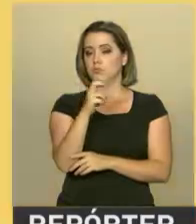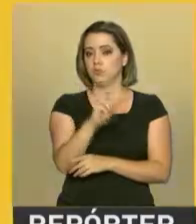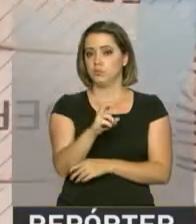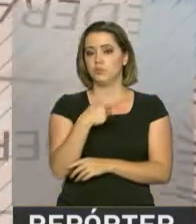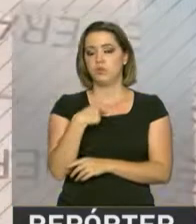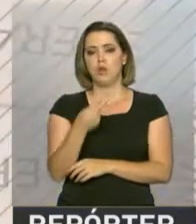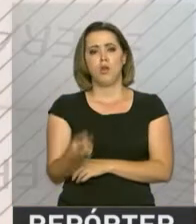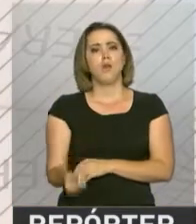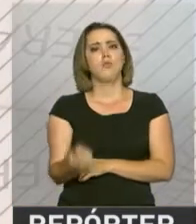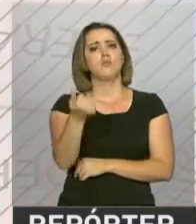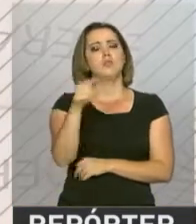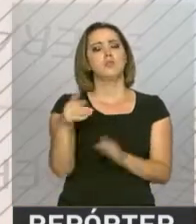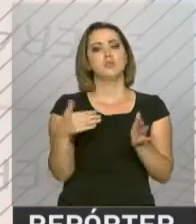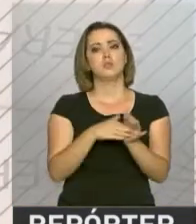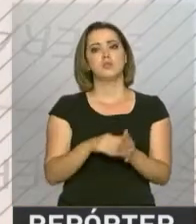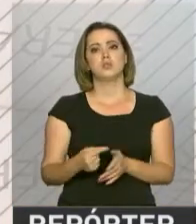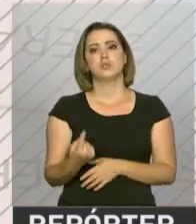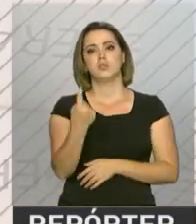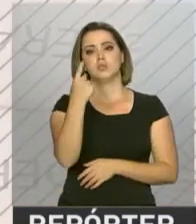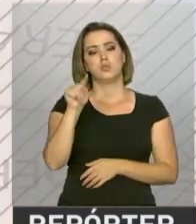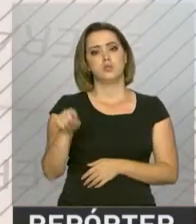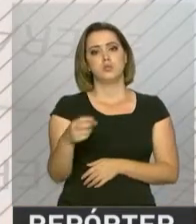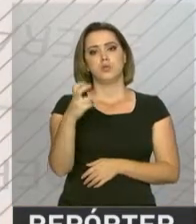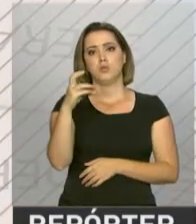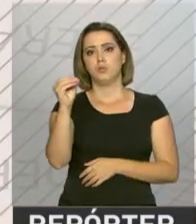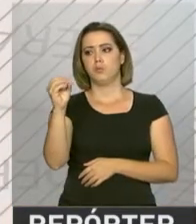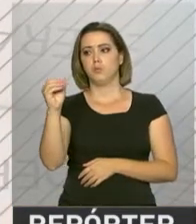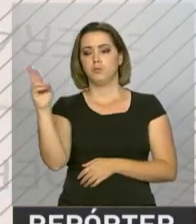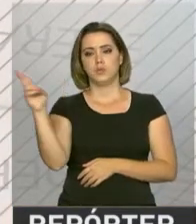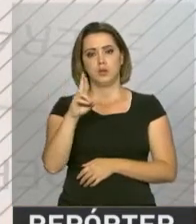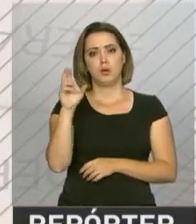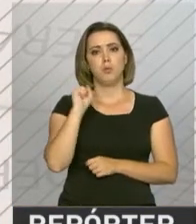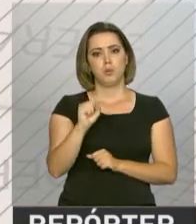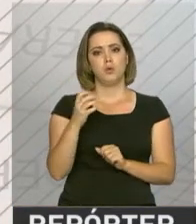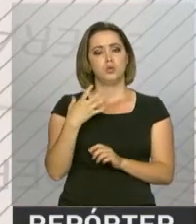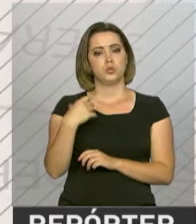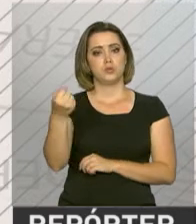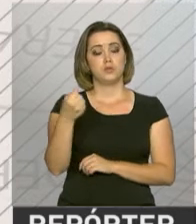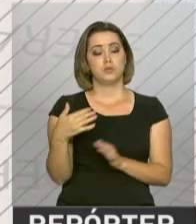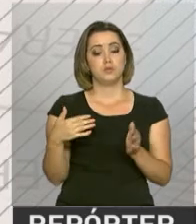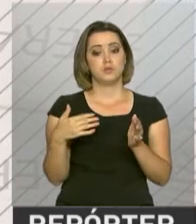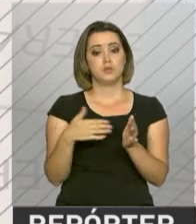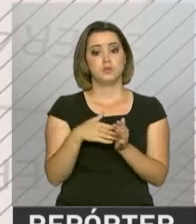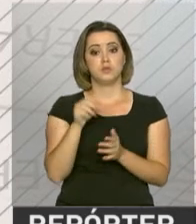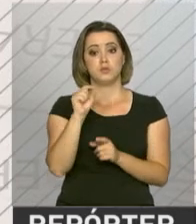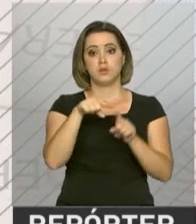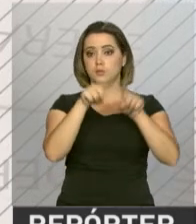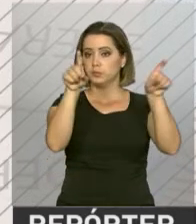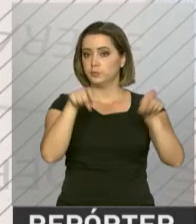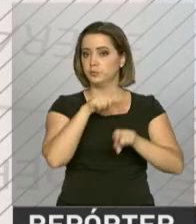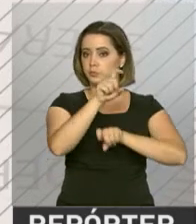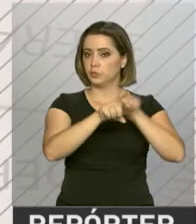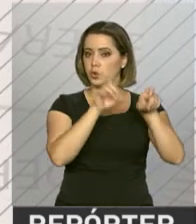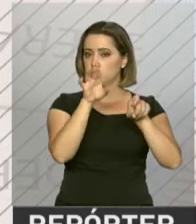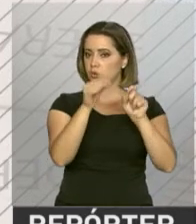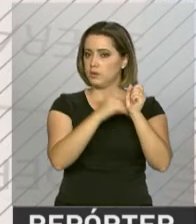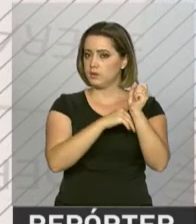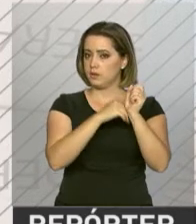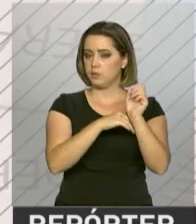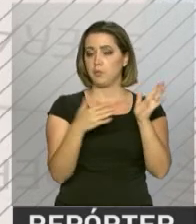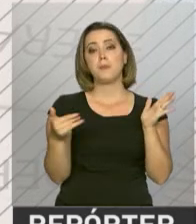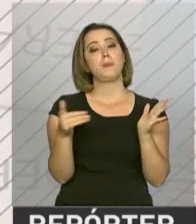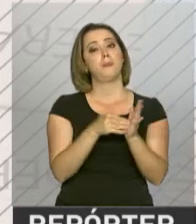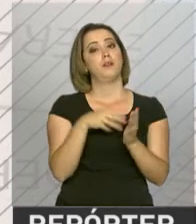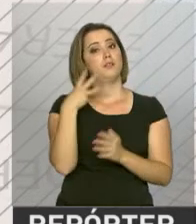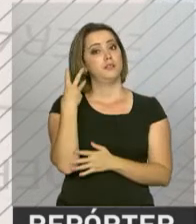valores de até 1 mil e quinhentos reais podem ser sacados no auto atendimento somente com a senha para valores até 3